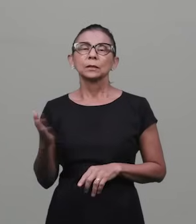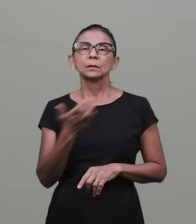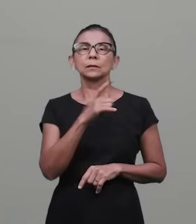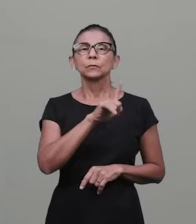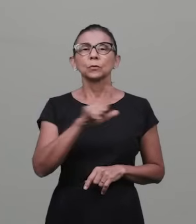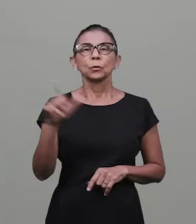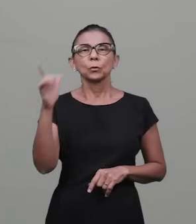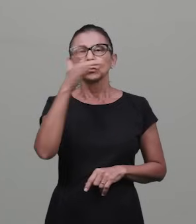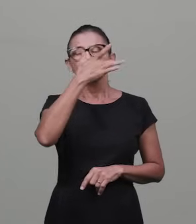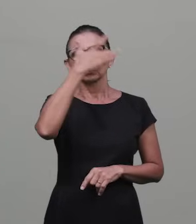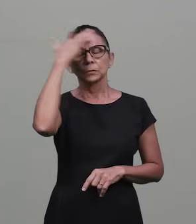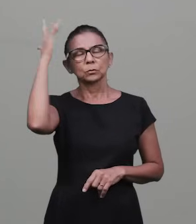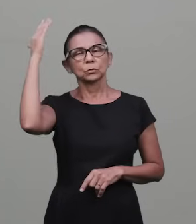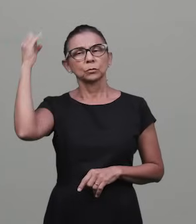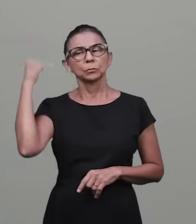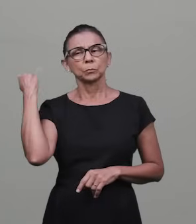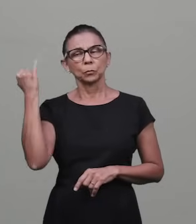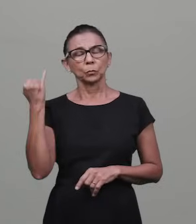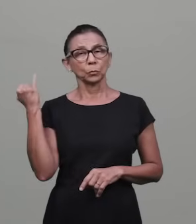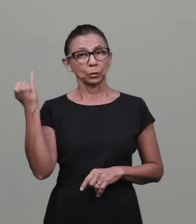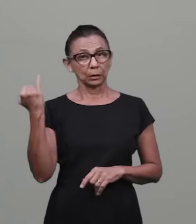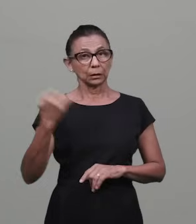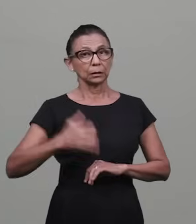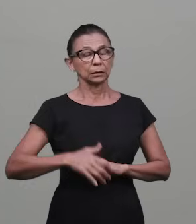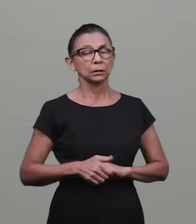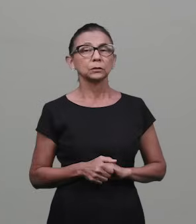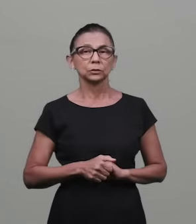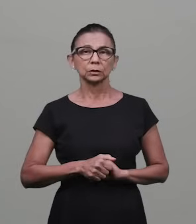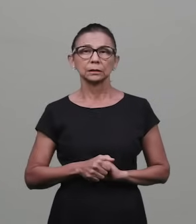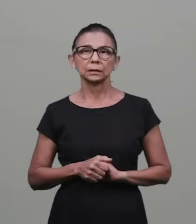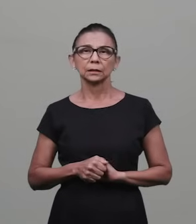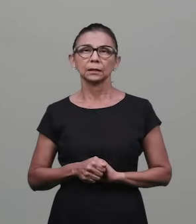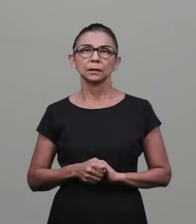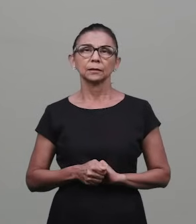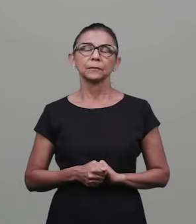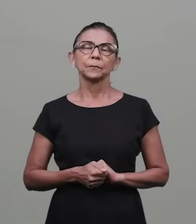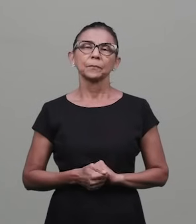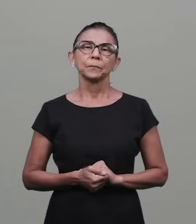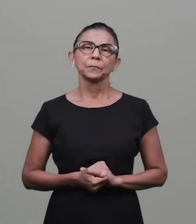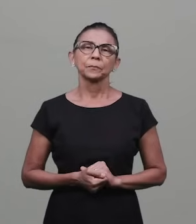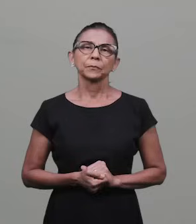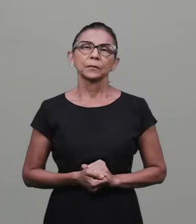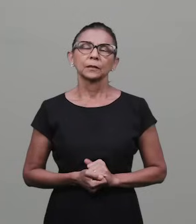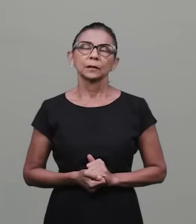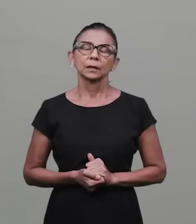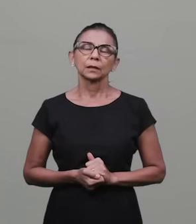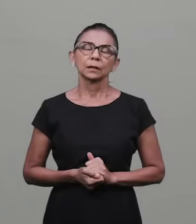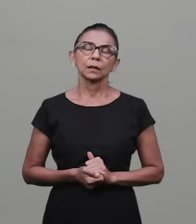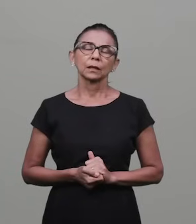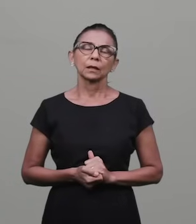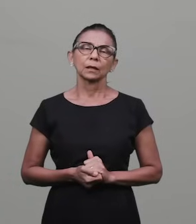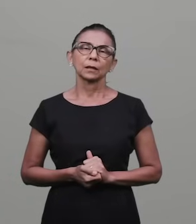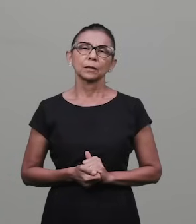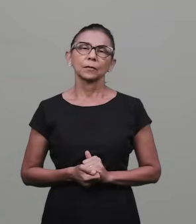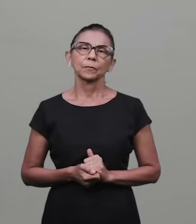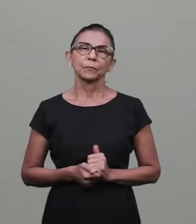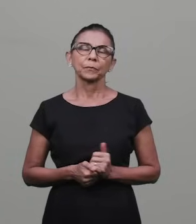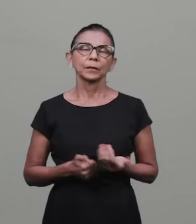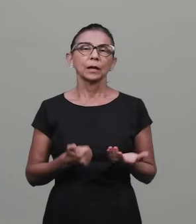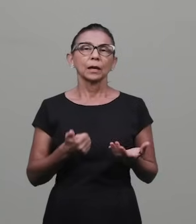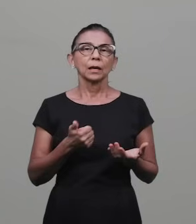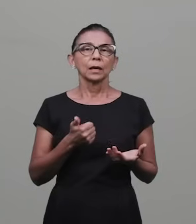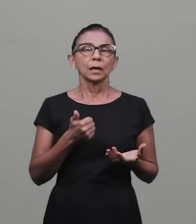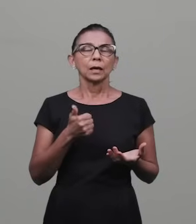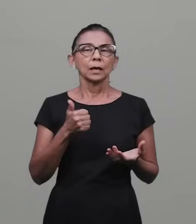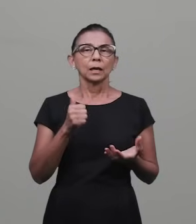reformador, que também é muito importante. A esposa dele não foi uma freira igual a esposa de Lutero, né? Ele casou com